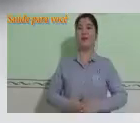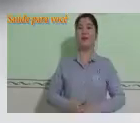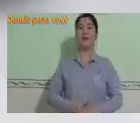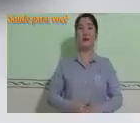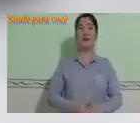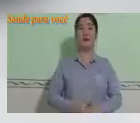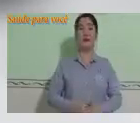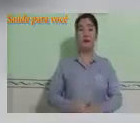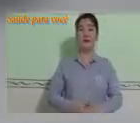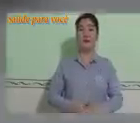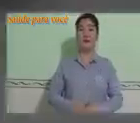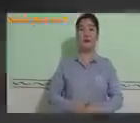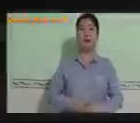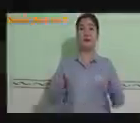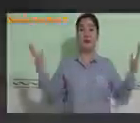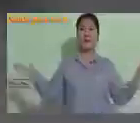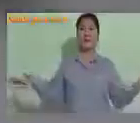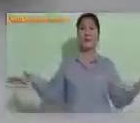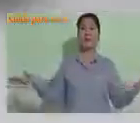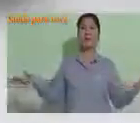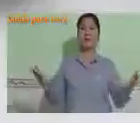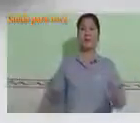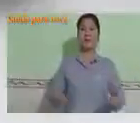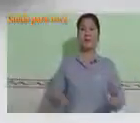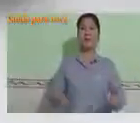ATIODETATUAGNS na pele, vírgula, NATIOE acento agudo